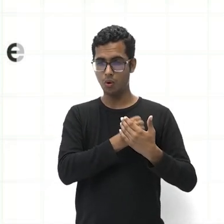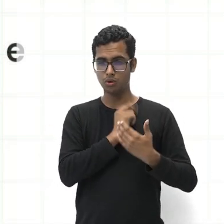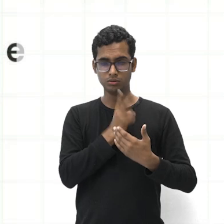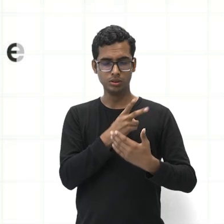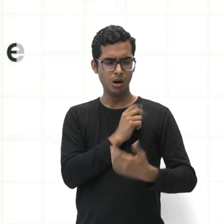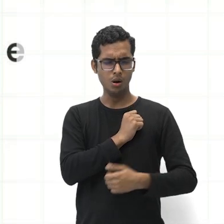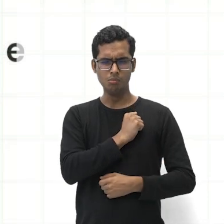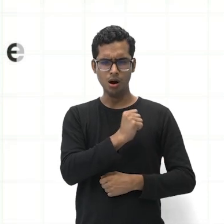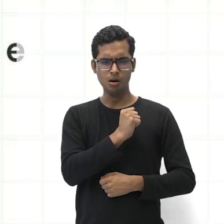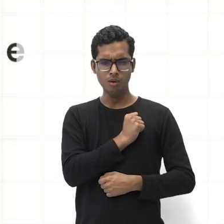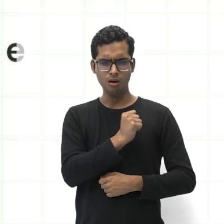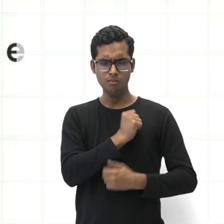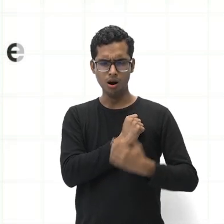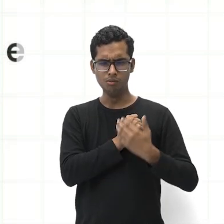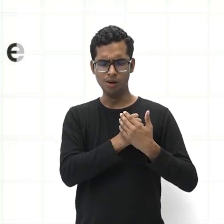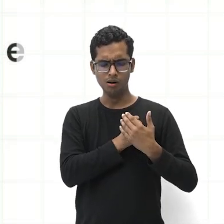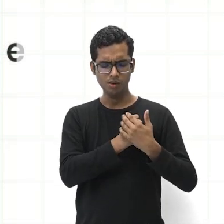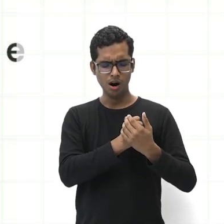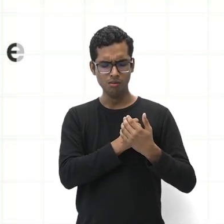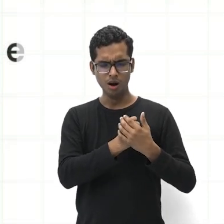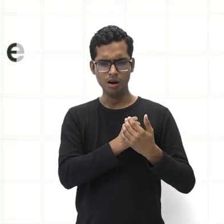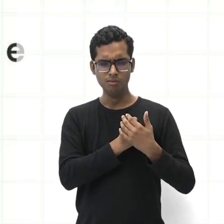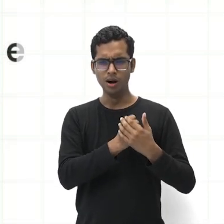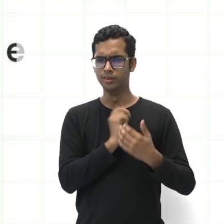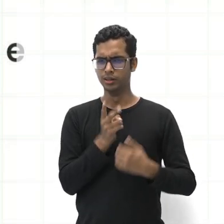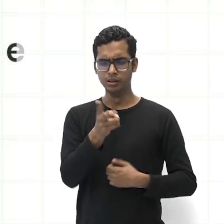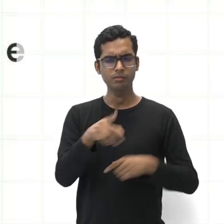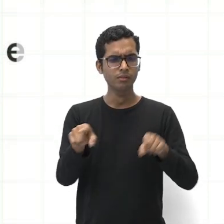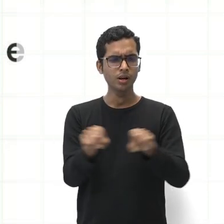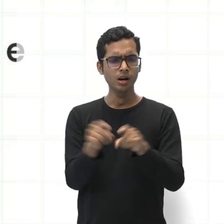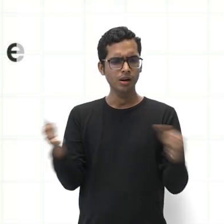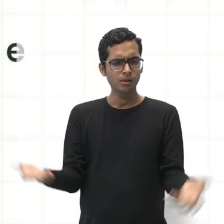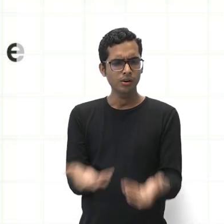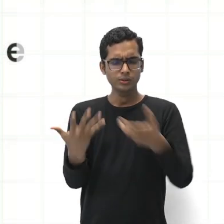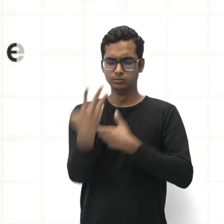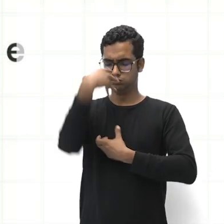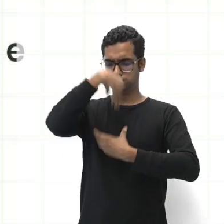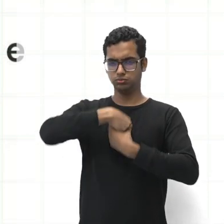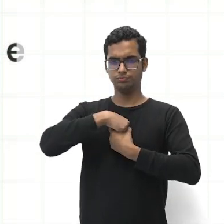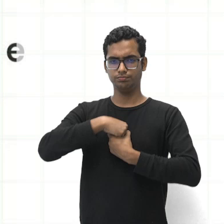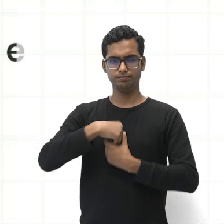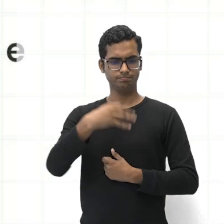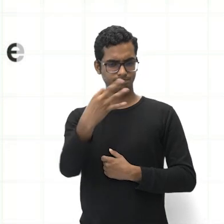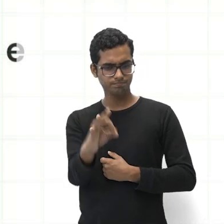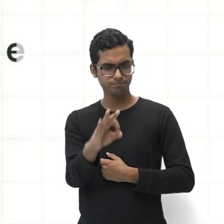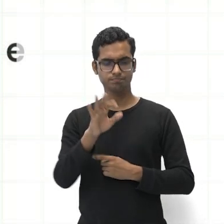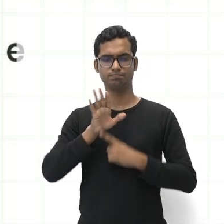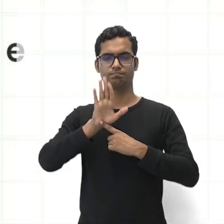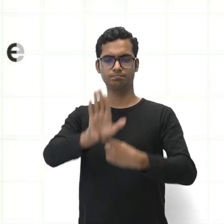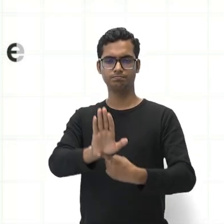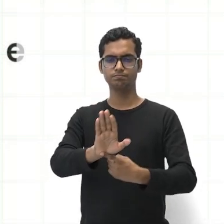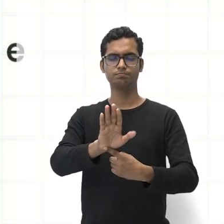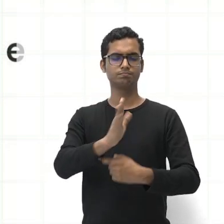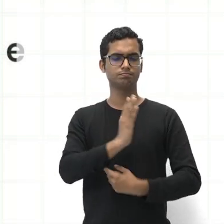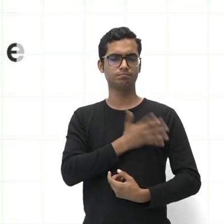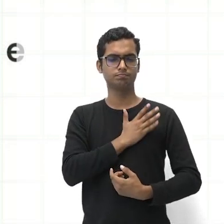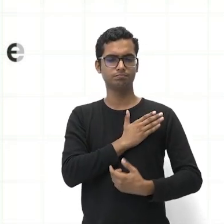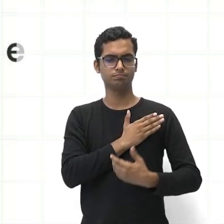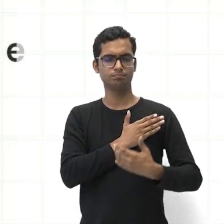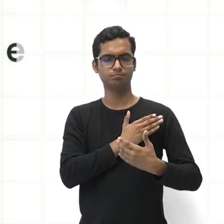Ele bate constantemente, né? Então é um movimento, um estímulo interno, né, que está sendo